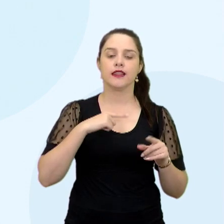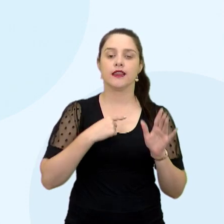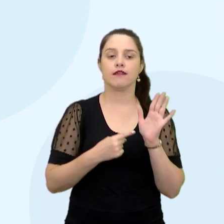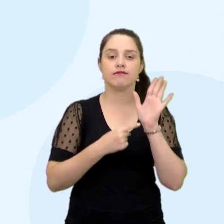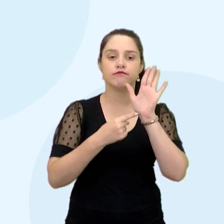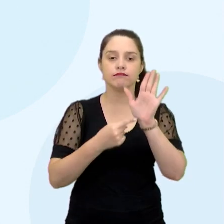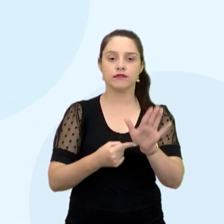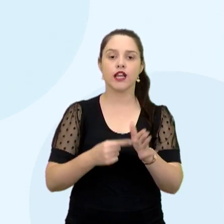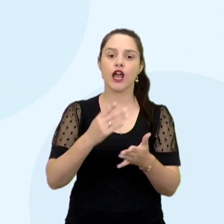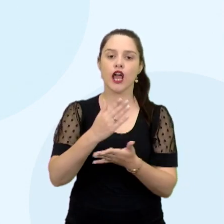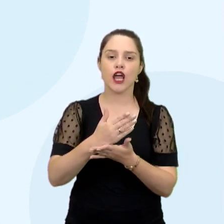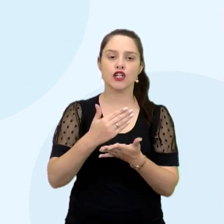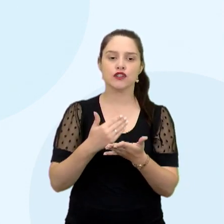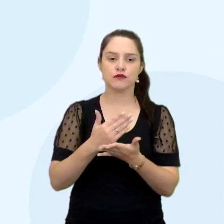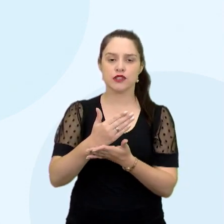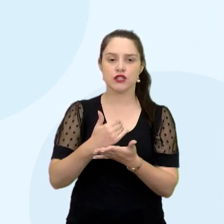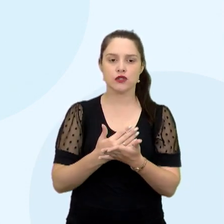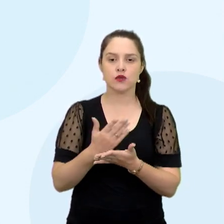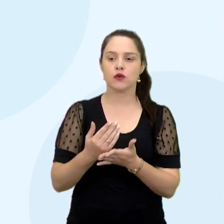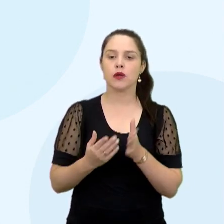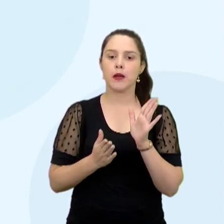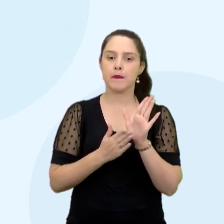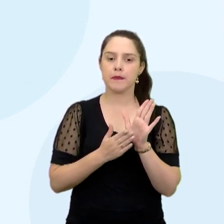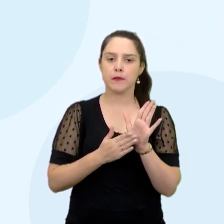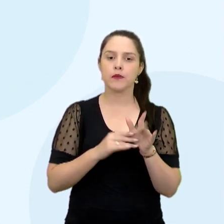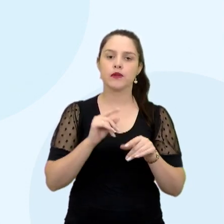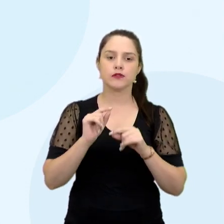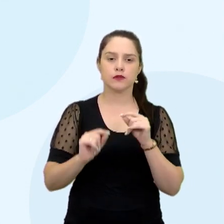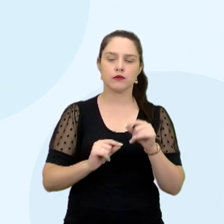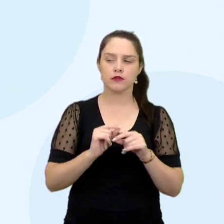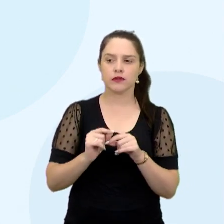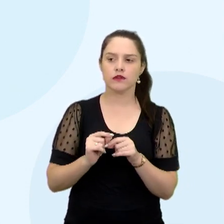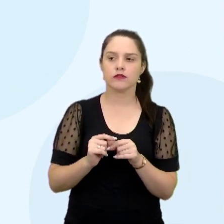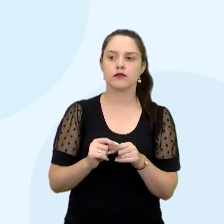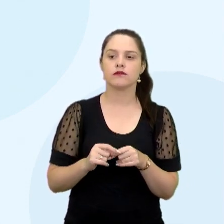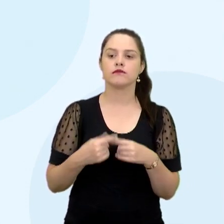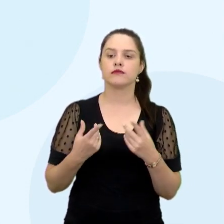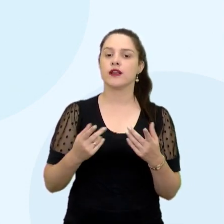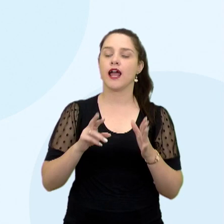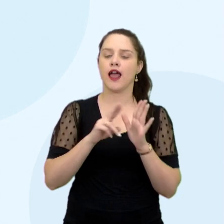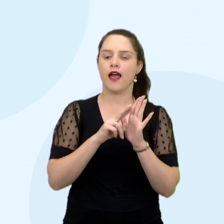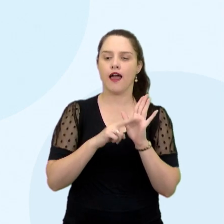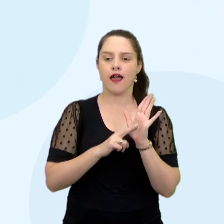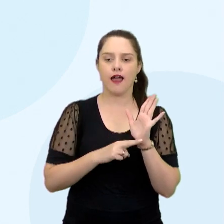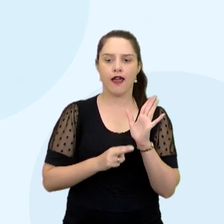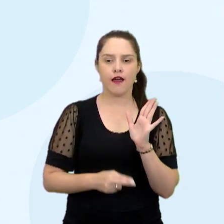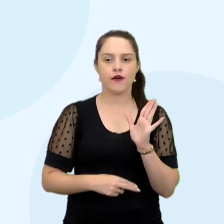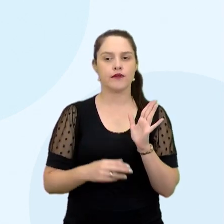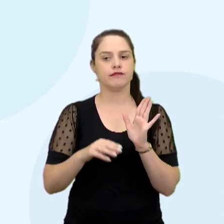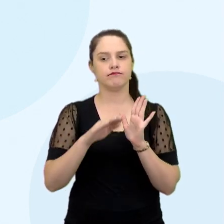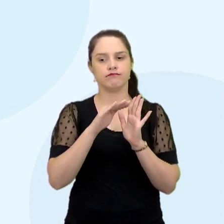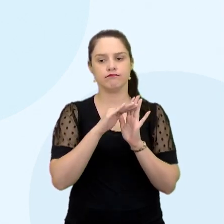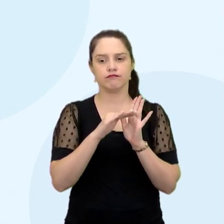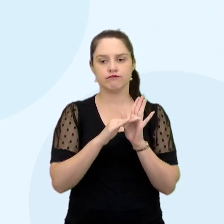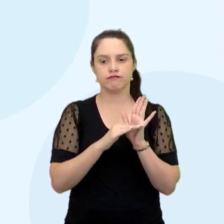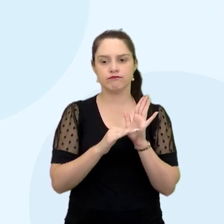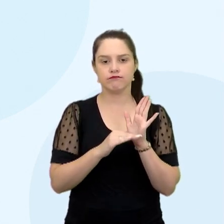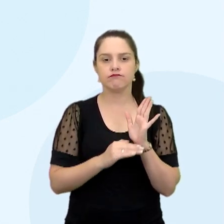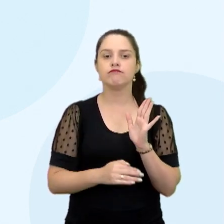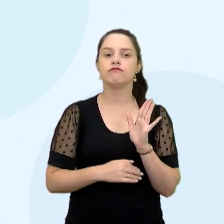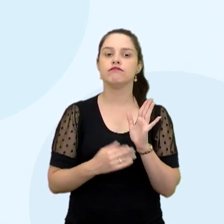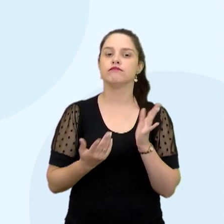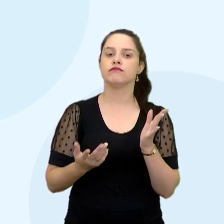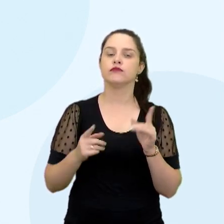as divisões aí no éon, na qual aí nós temos os 4 éons, as eras, de acordo com os seus